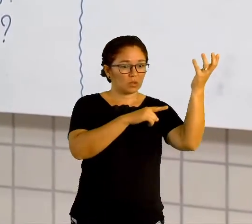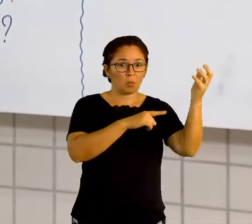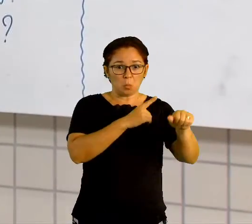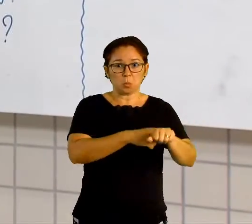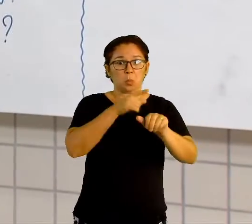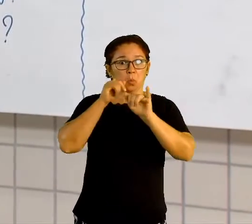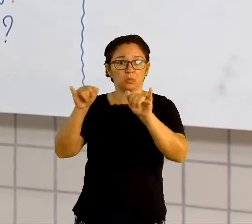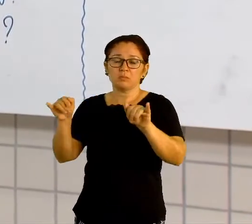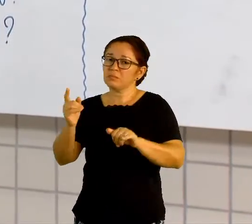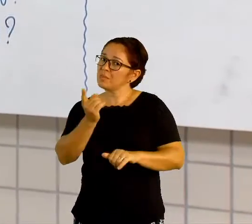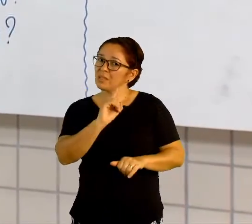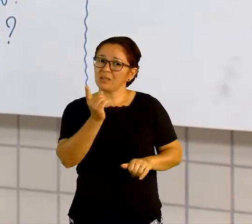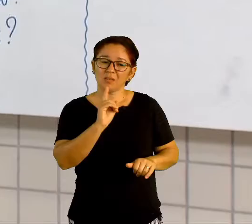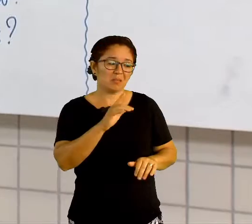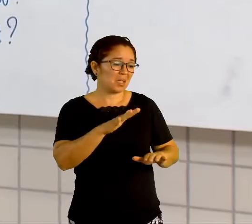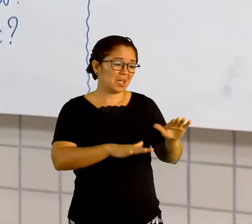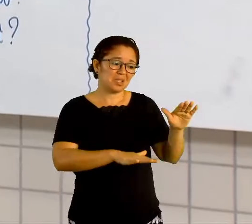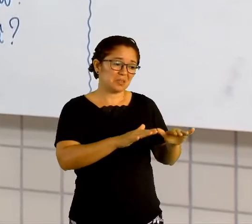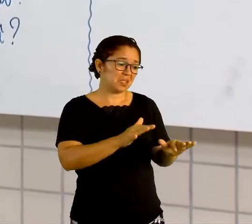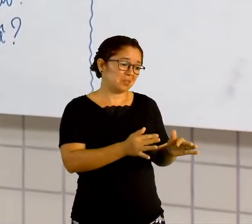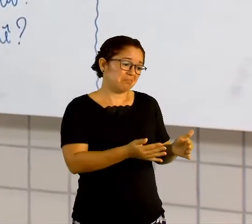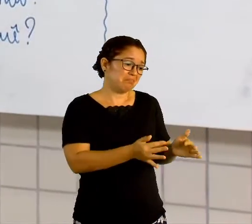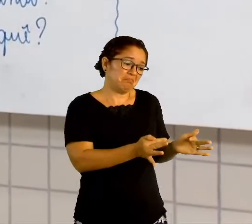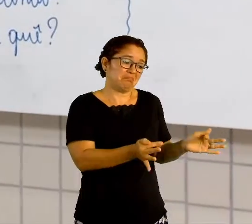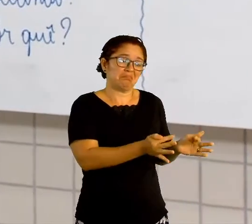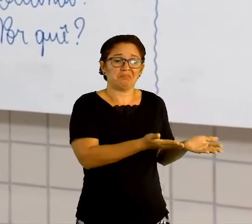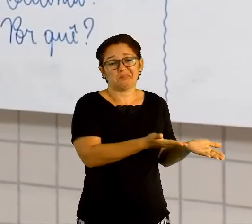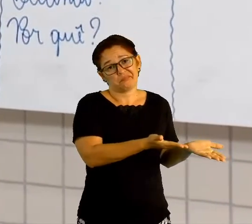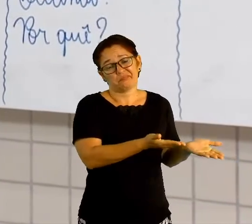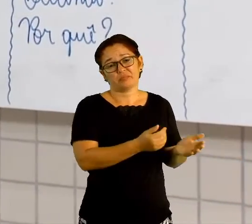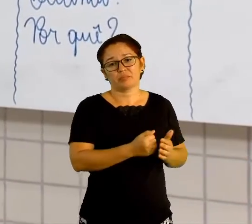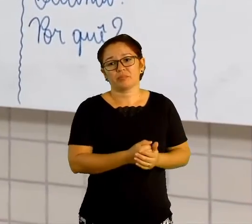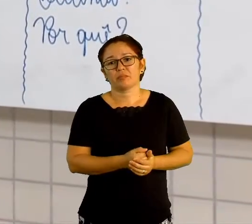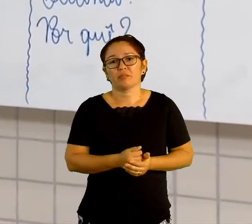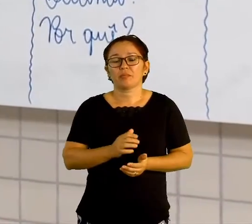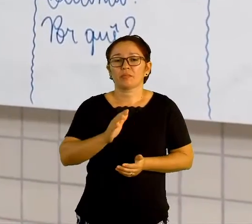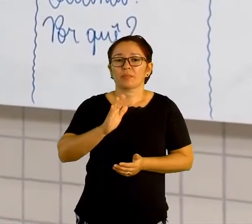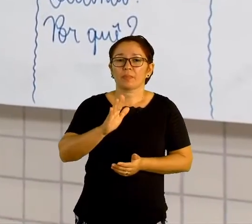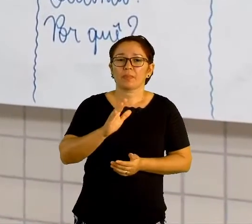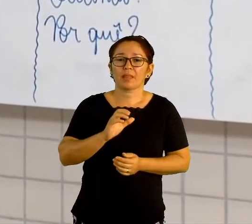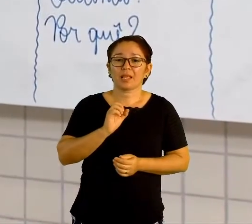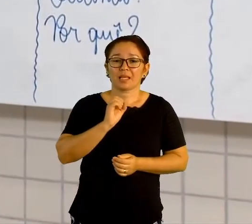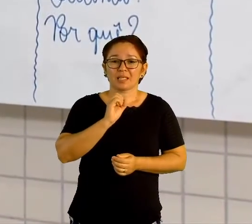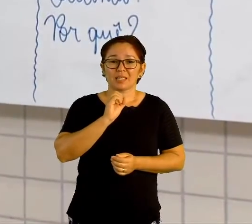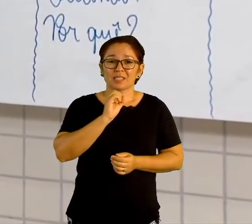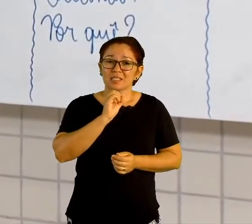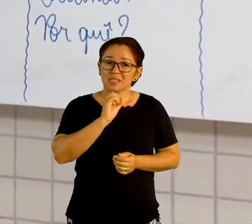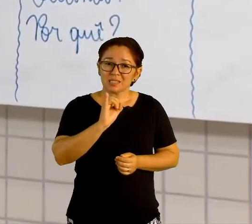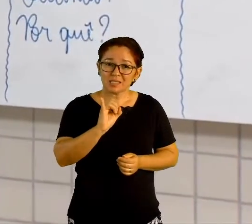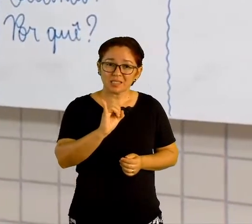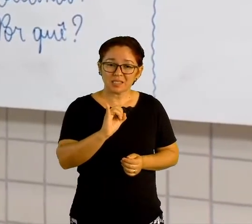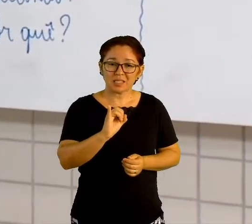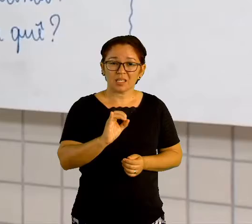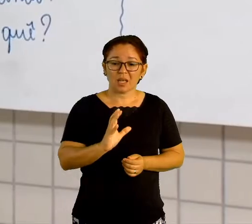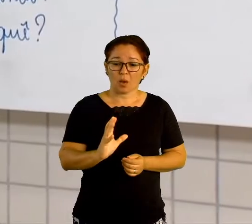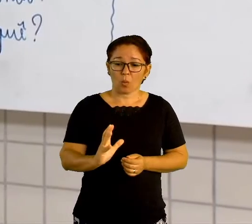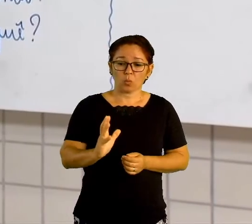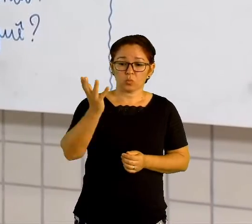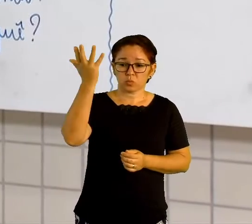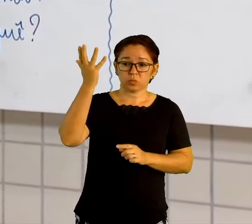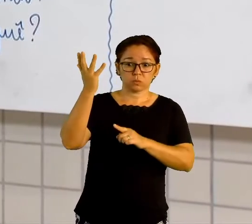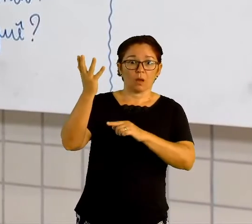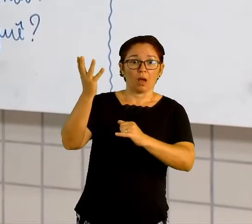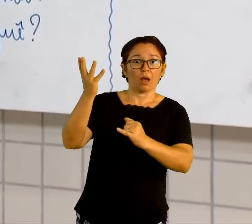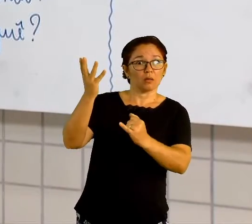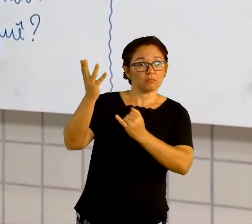universal, significa dizer que aquele fato, aquele acontecimento, ele precisa ser de interesse da